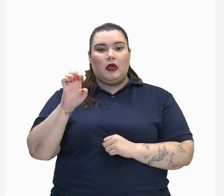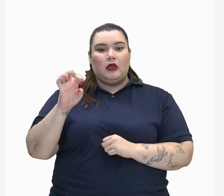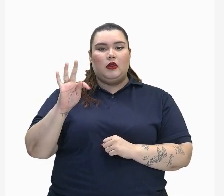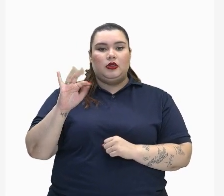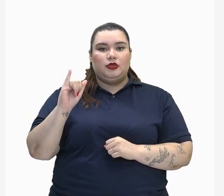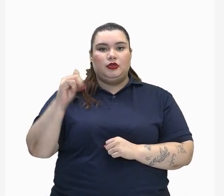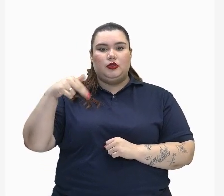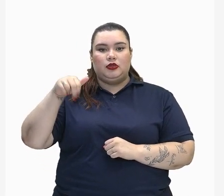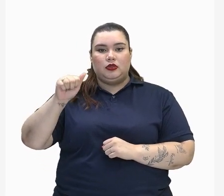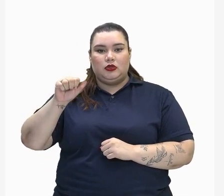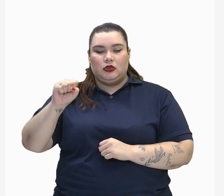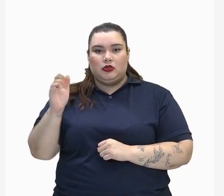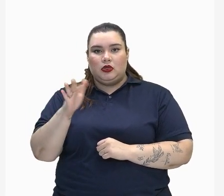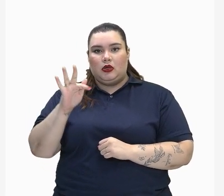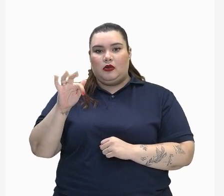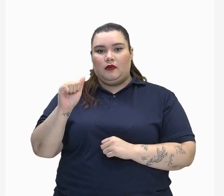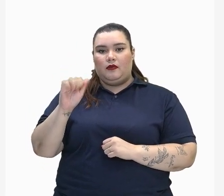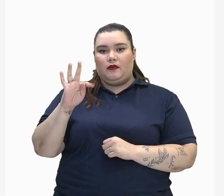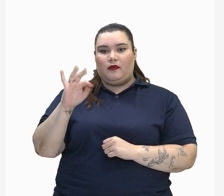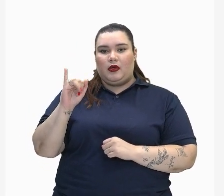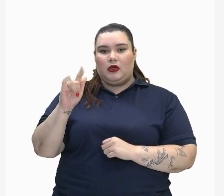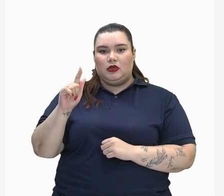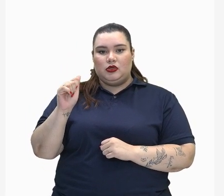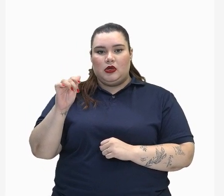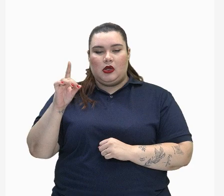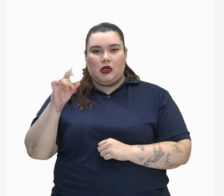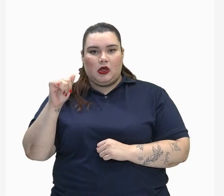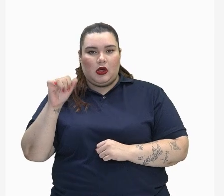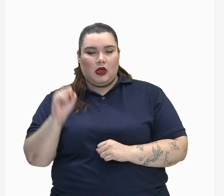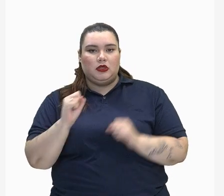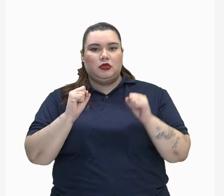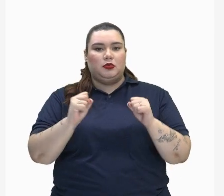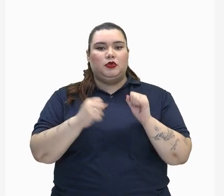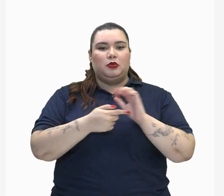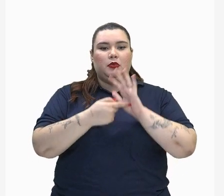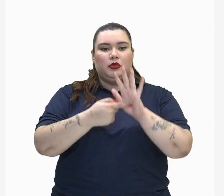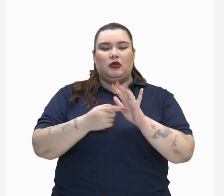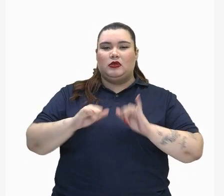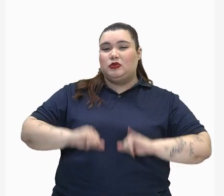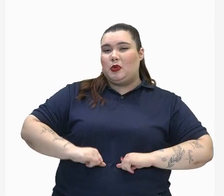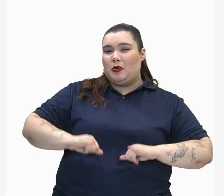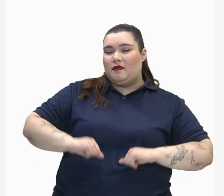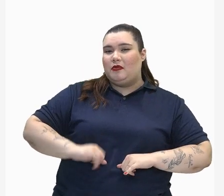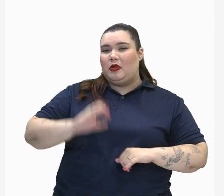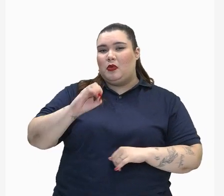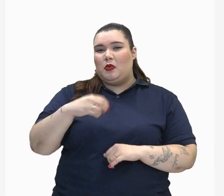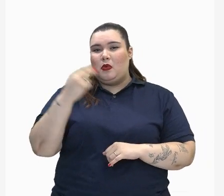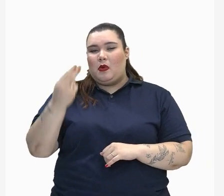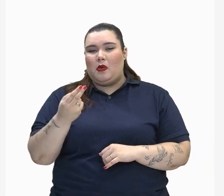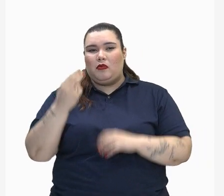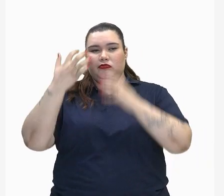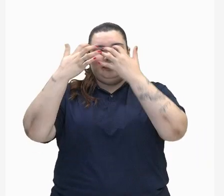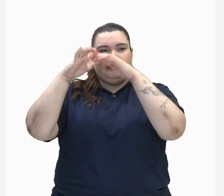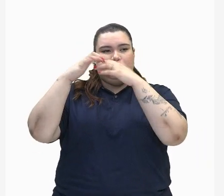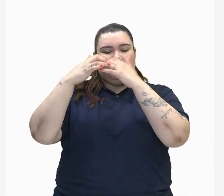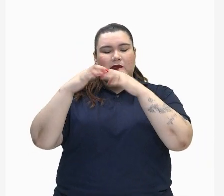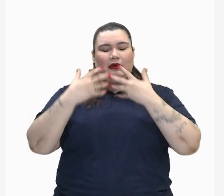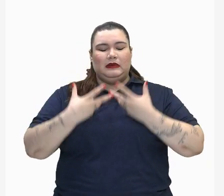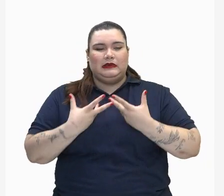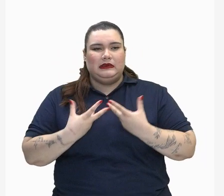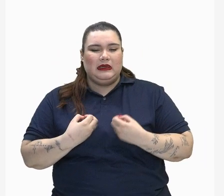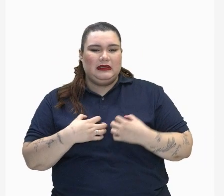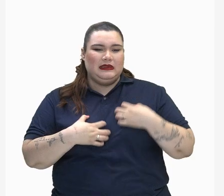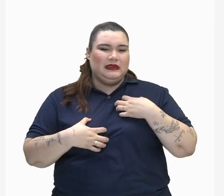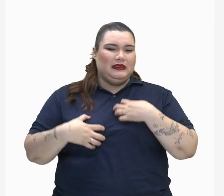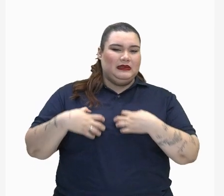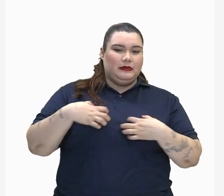retinas fatigadas podem indicar cansaço emocional ou sofrimento, os olhos cansados, né?